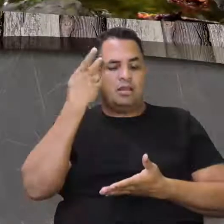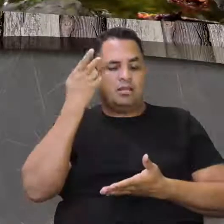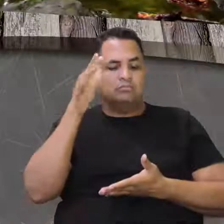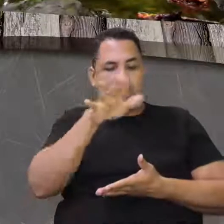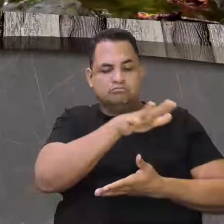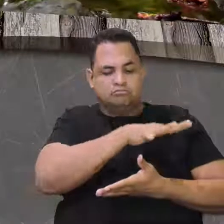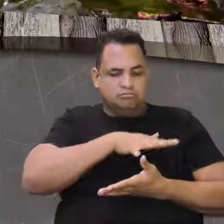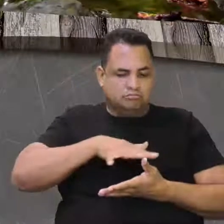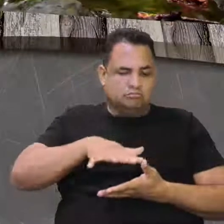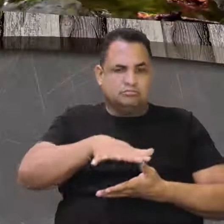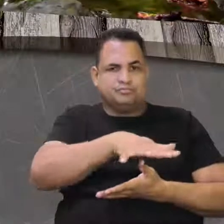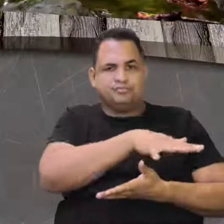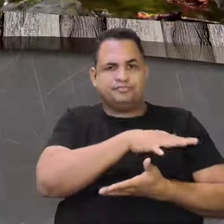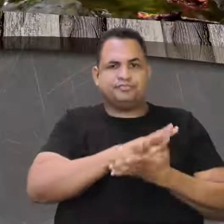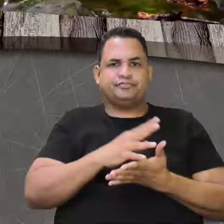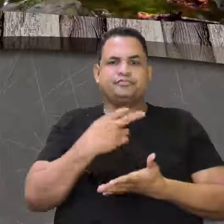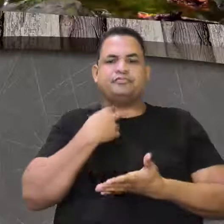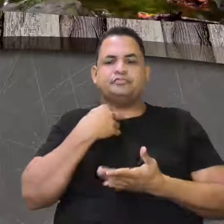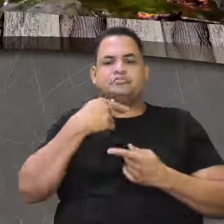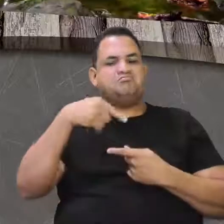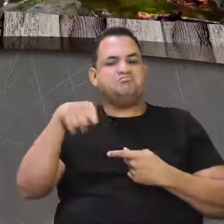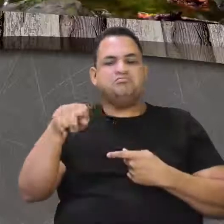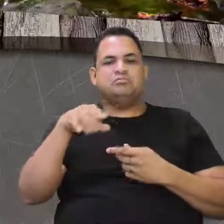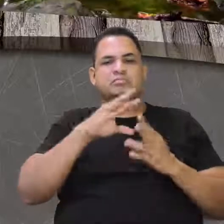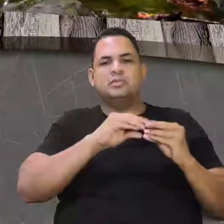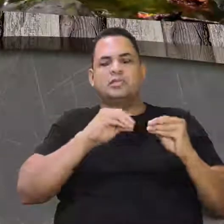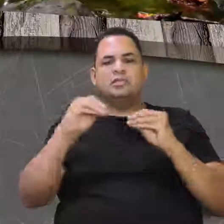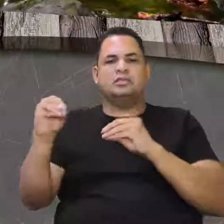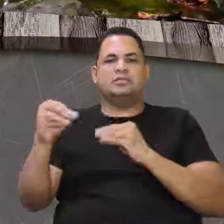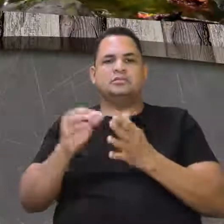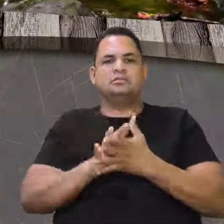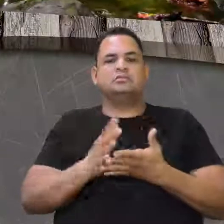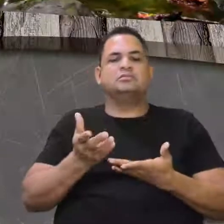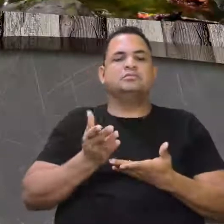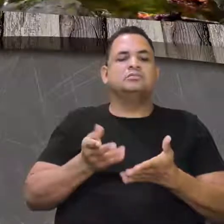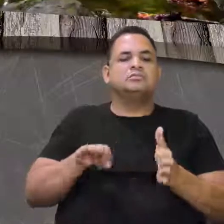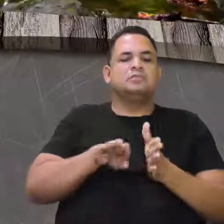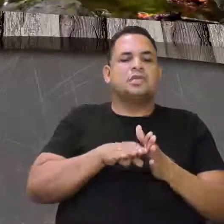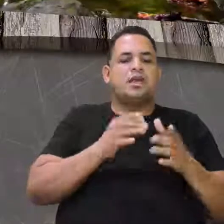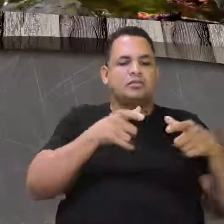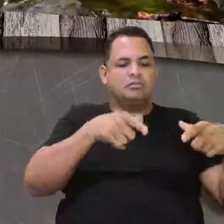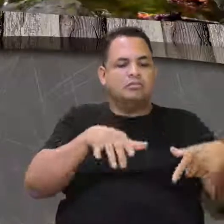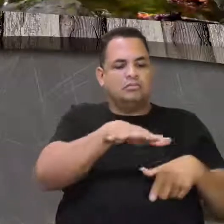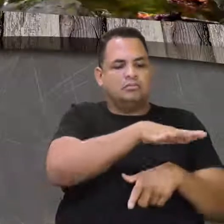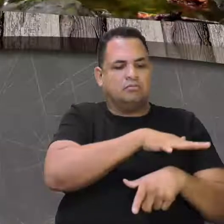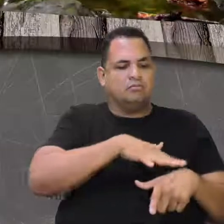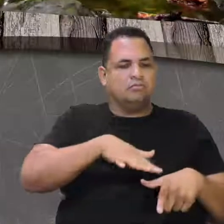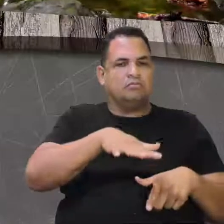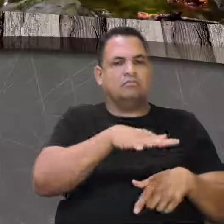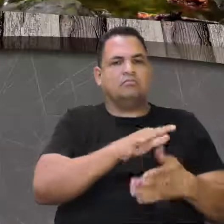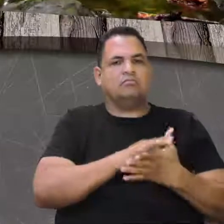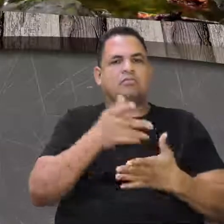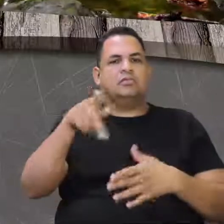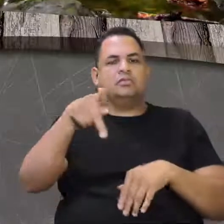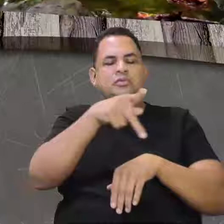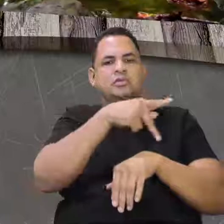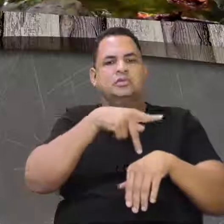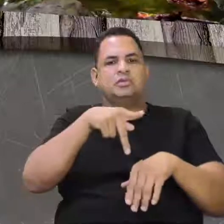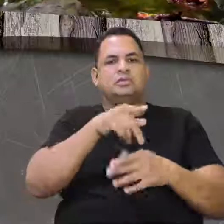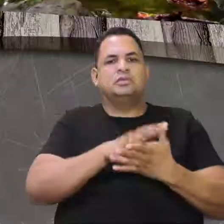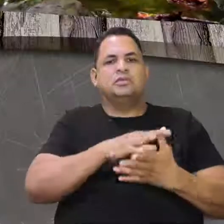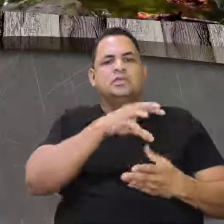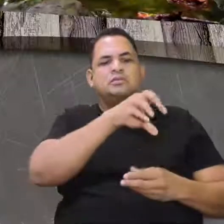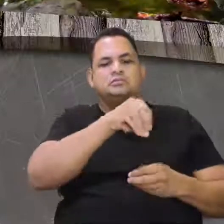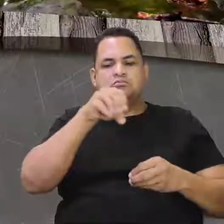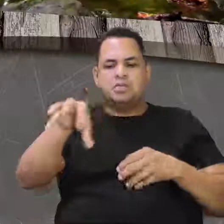natural. Não pode sair assim. Eu não posso chegar no determinado local, no outro país, e